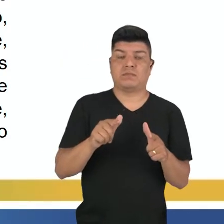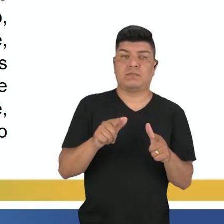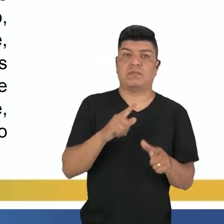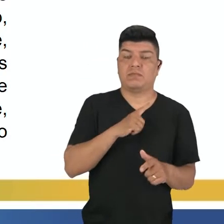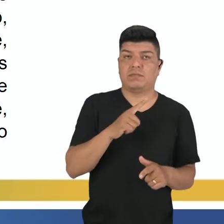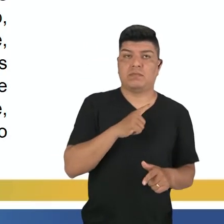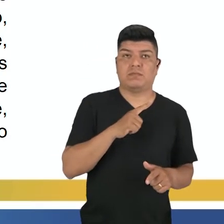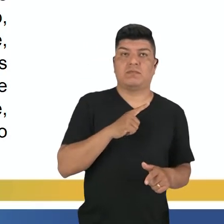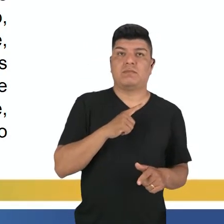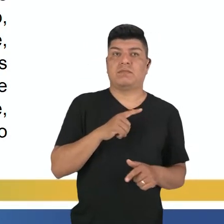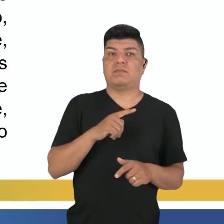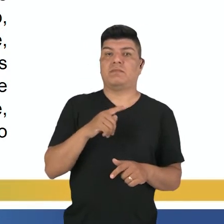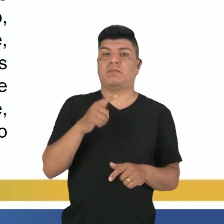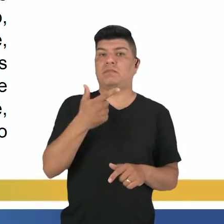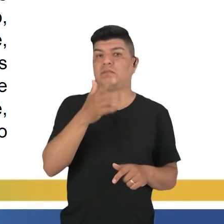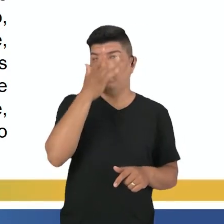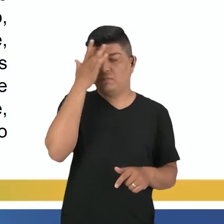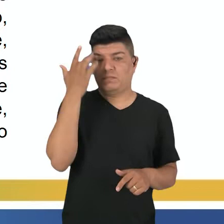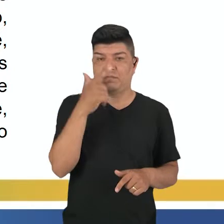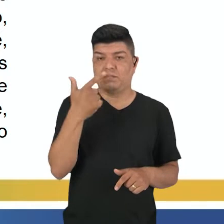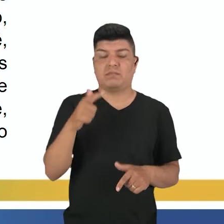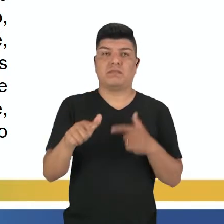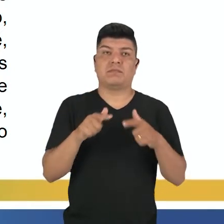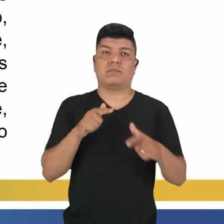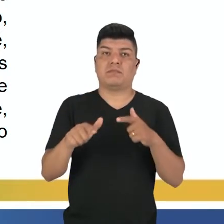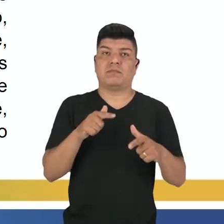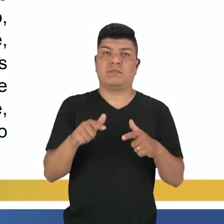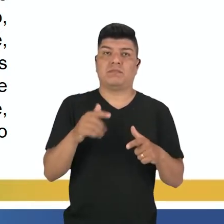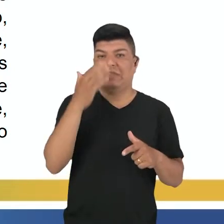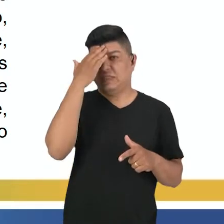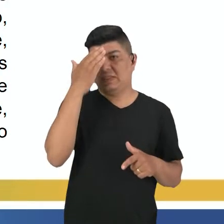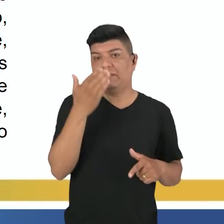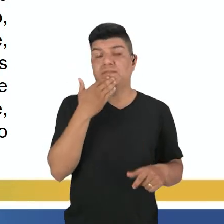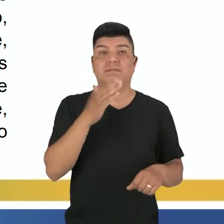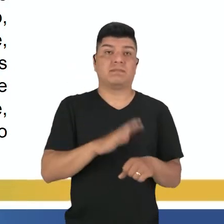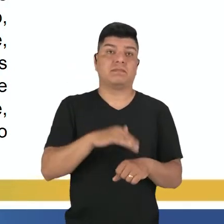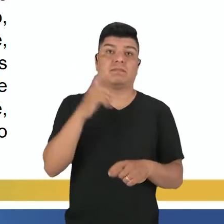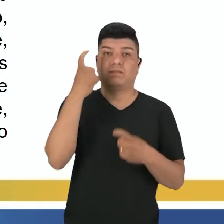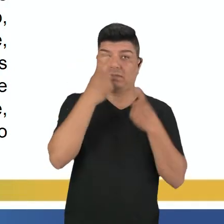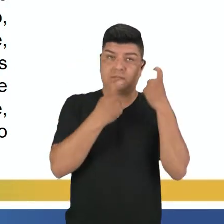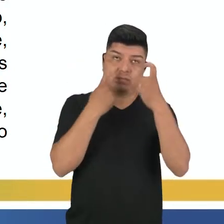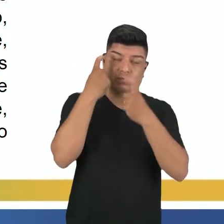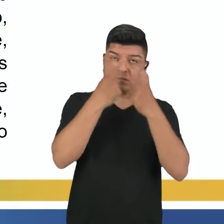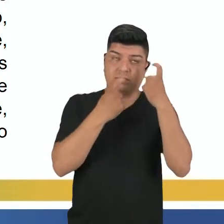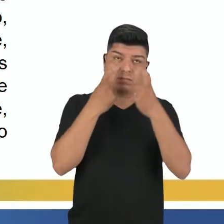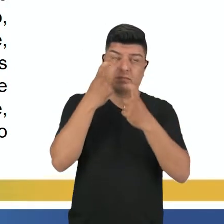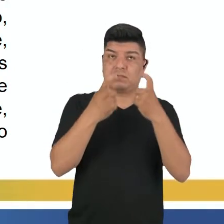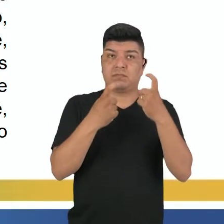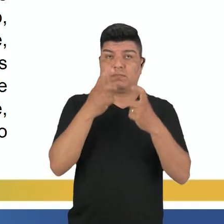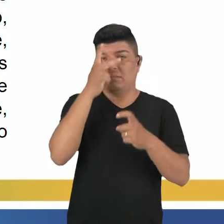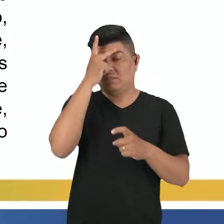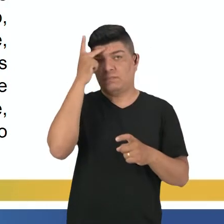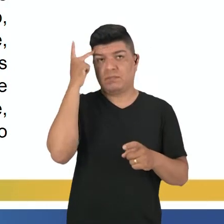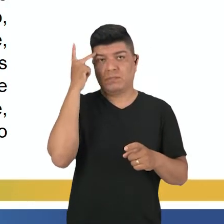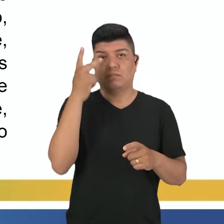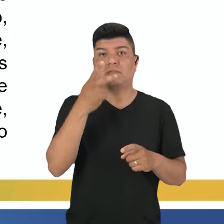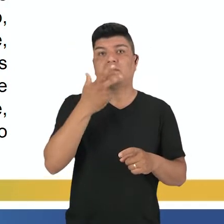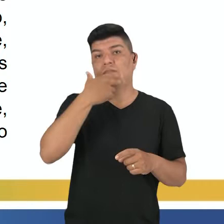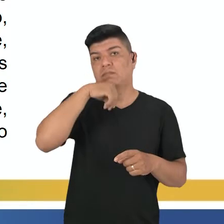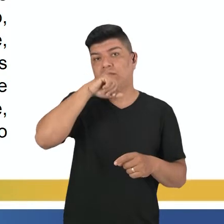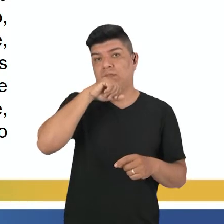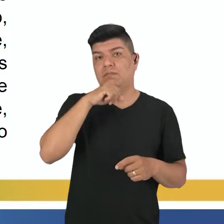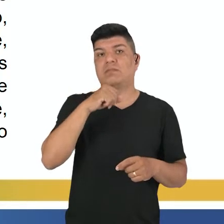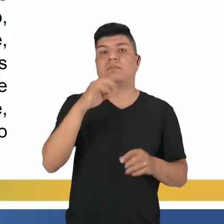alta taxa de pessoas desempregadas, ele gera um estresse, uma maior preocupação naquela pessoa que é pai de família e